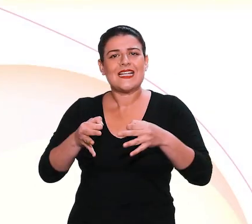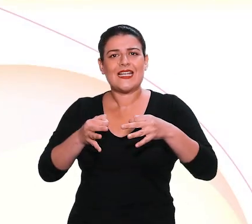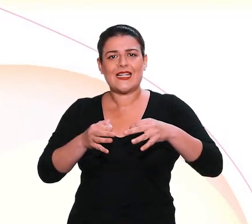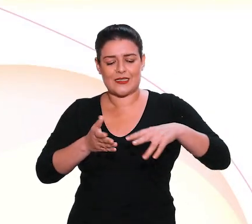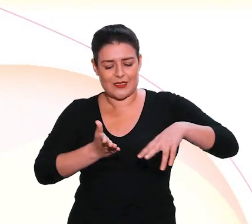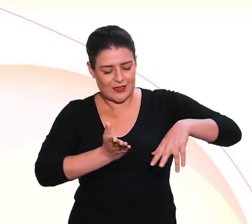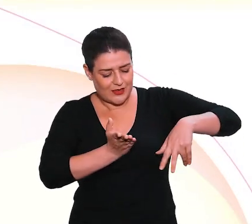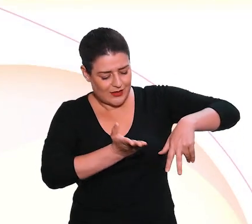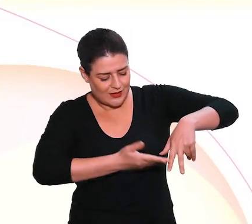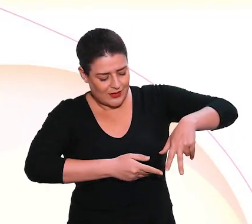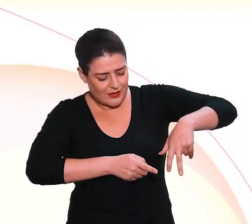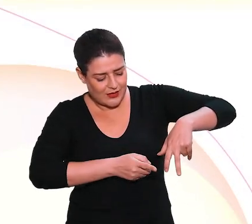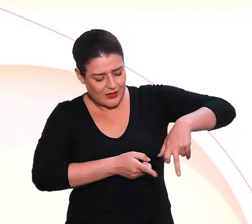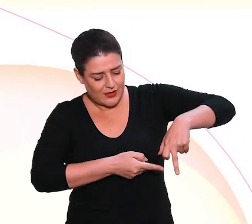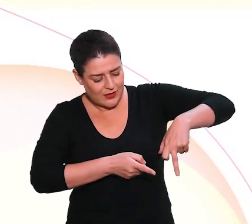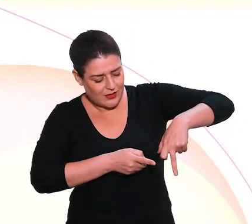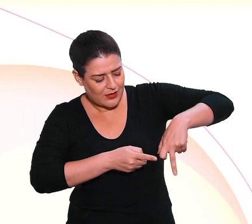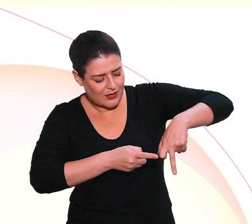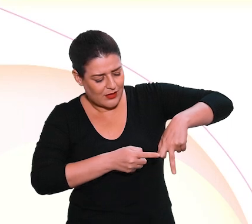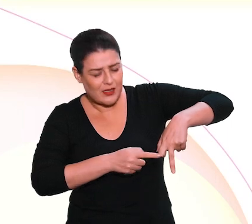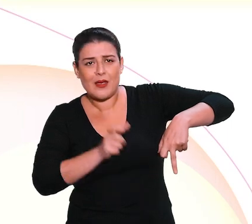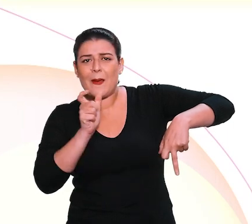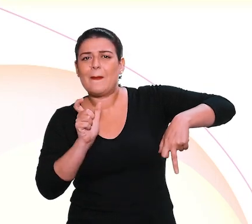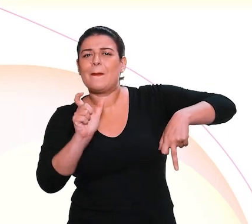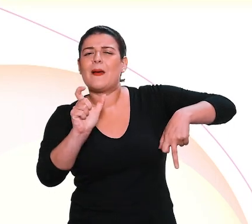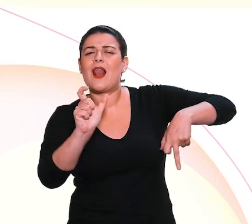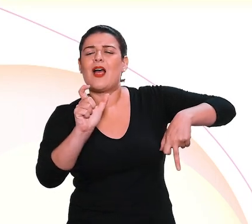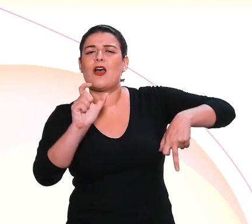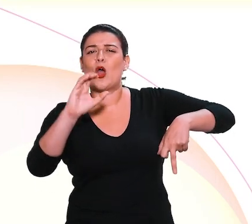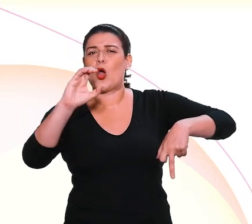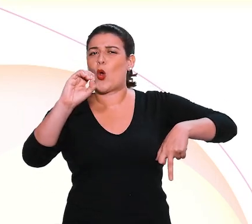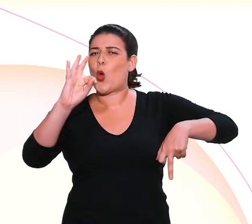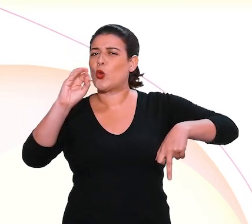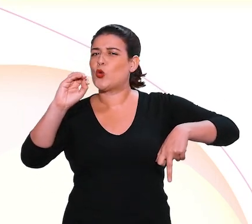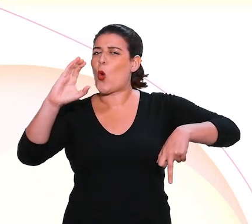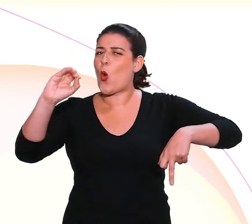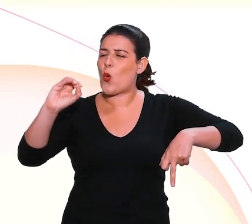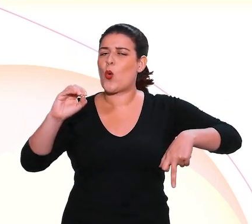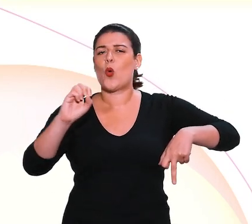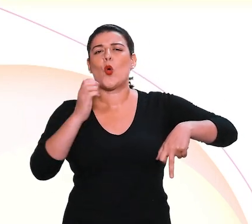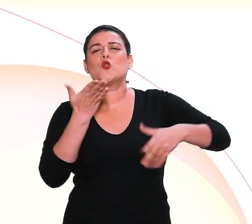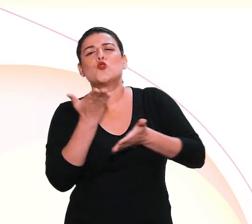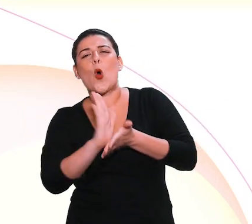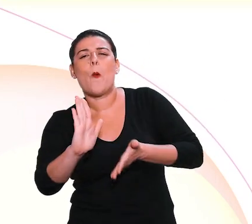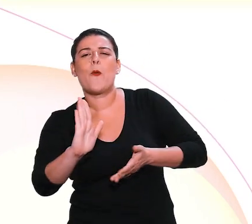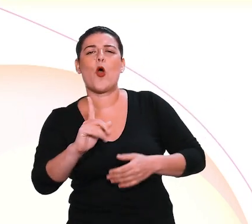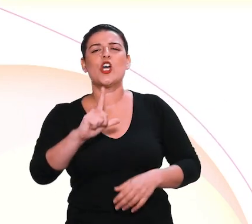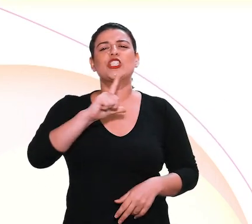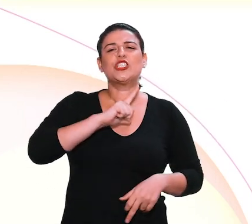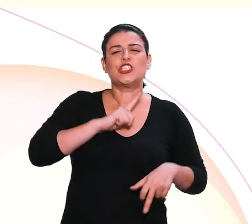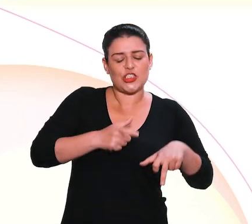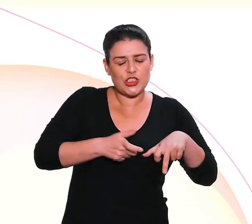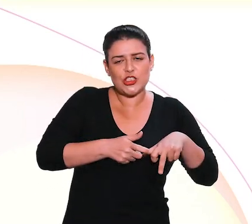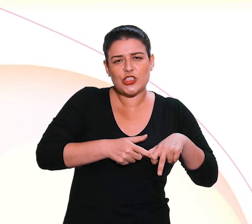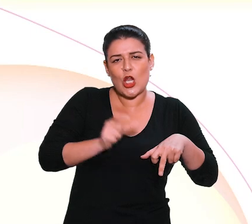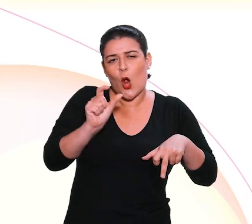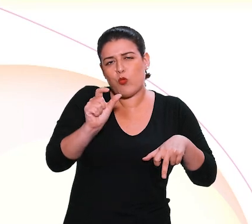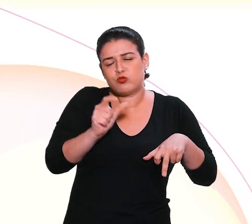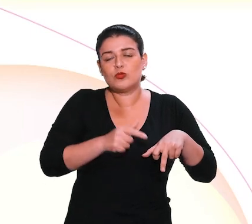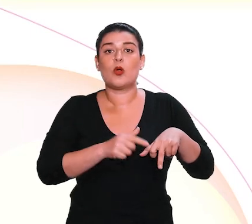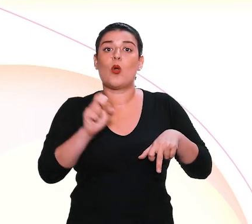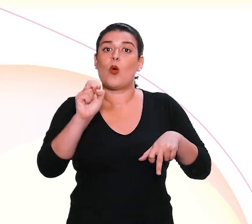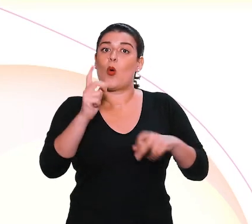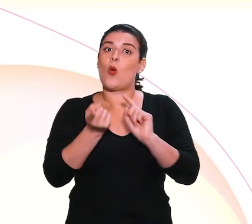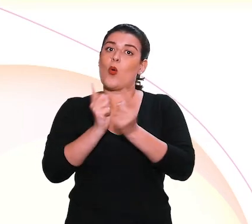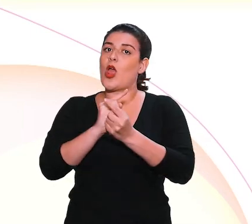amputado? Às vezes as pessoas falam, os próprios pacientes falam, cotoco, aquele que sobrou, o que eu tenho, né, o contrário, ou o que